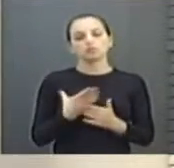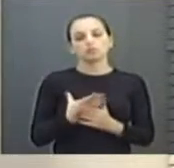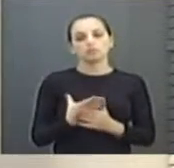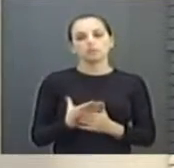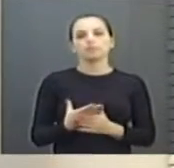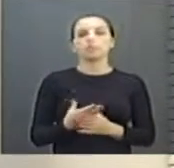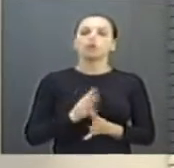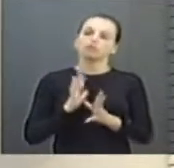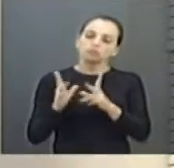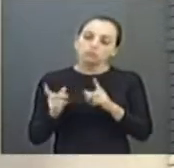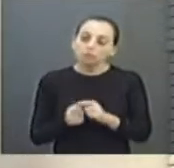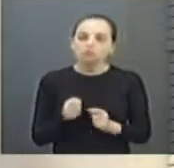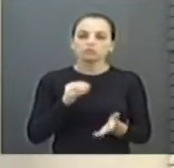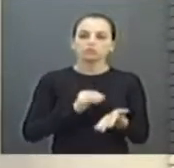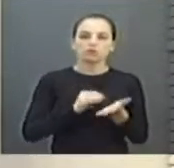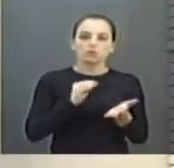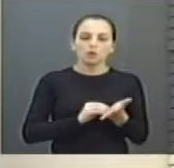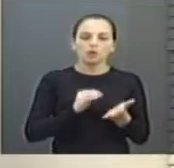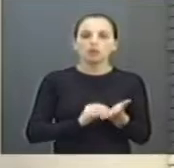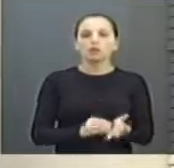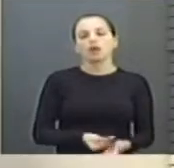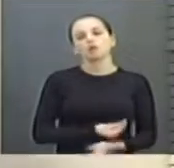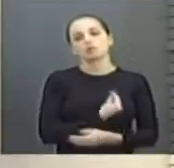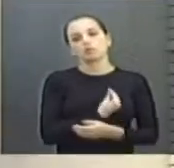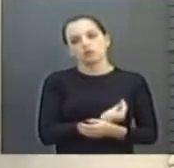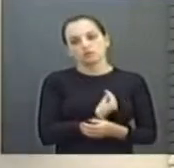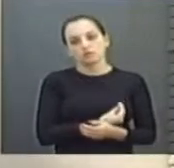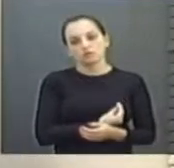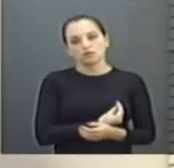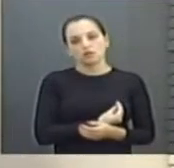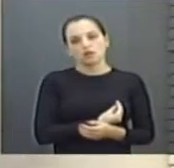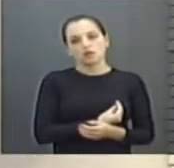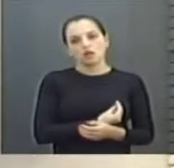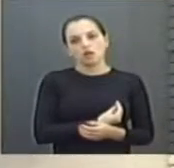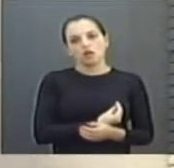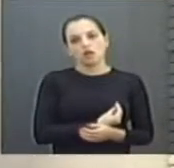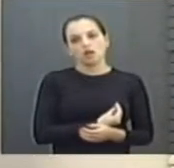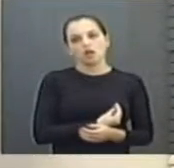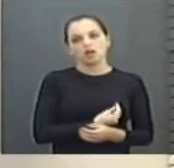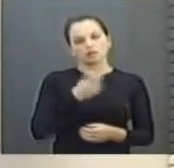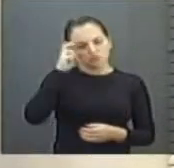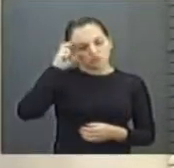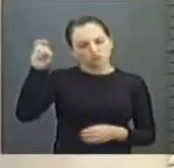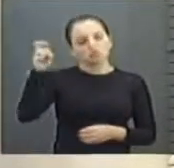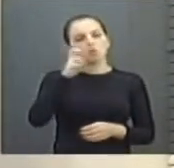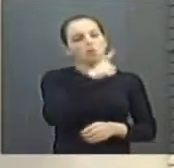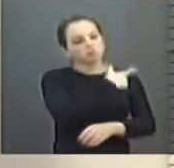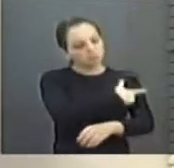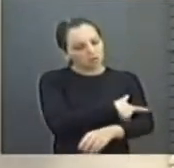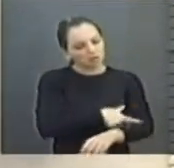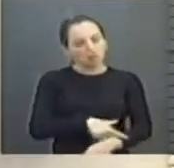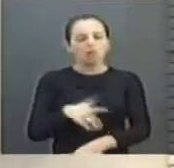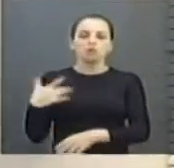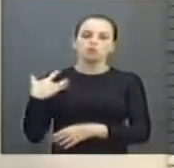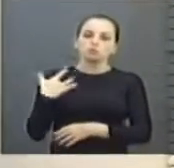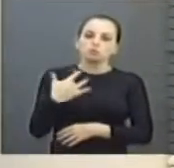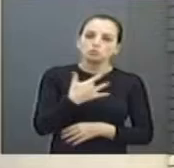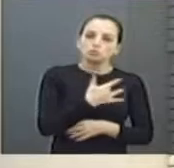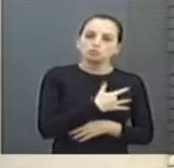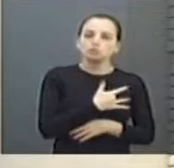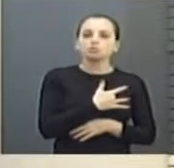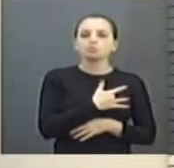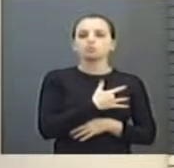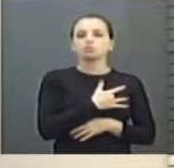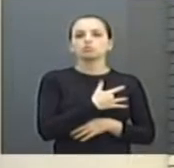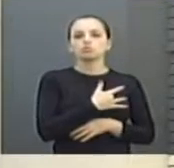sim. Todos os secretários vão ter que estar presentes, desde a cultura, educação, saúde,